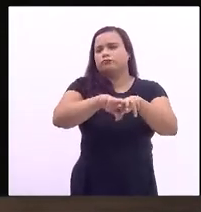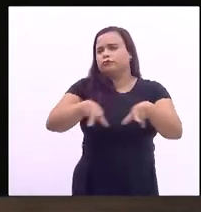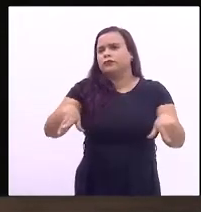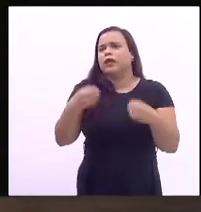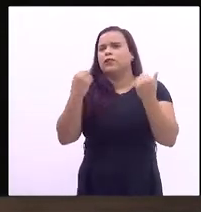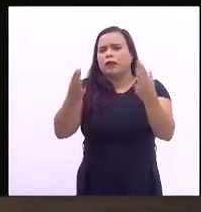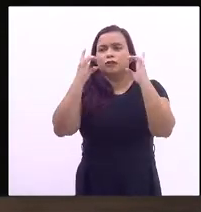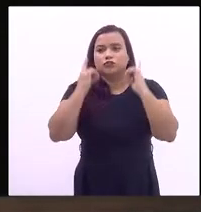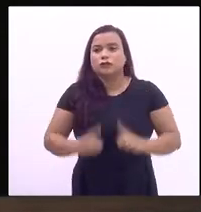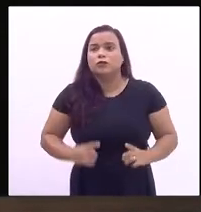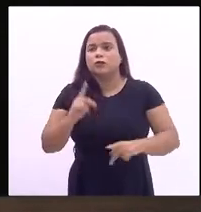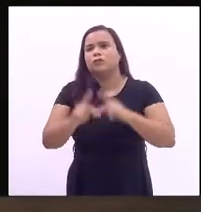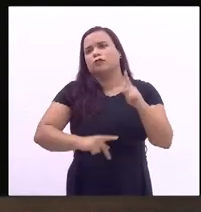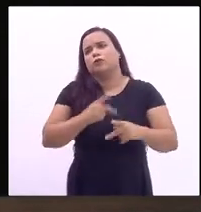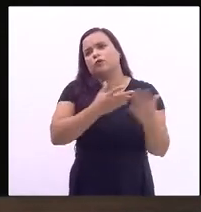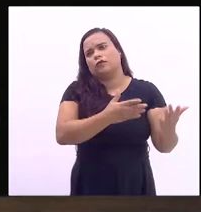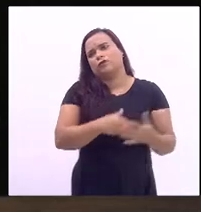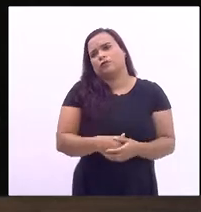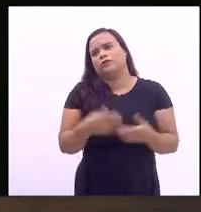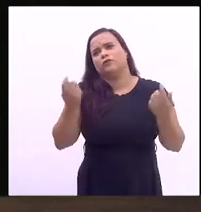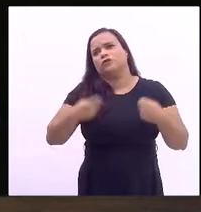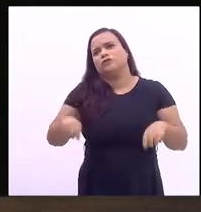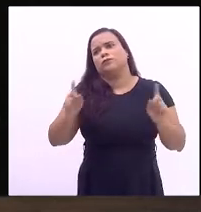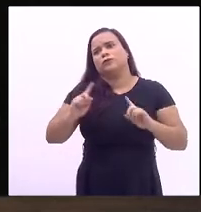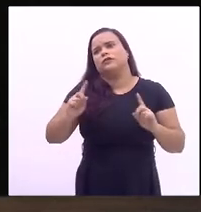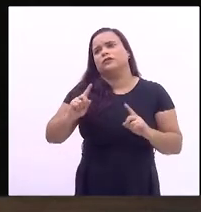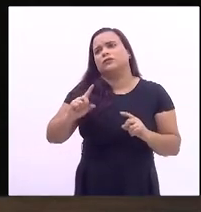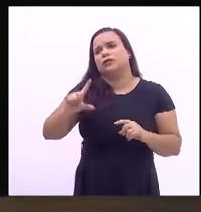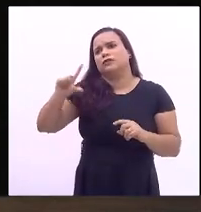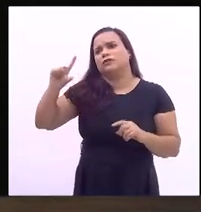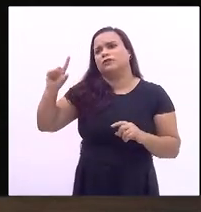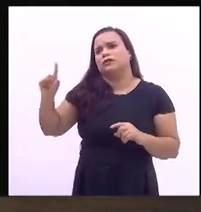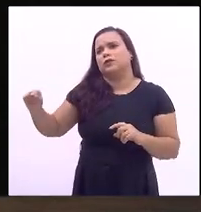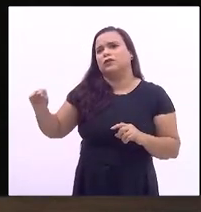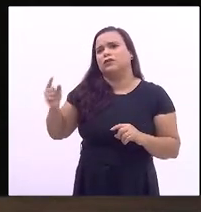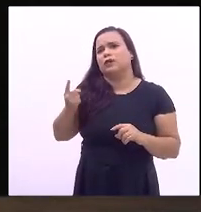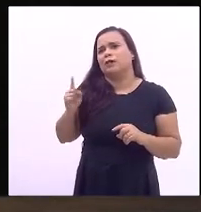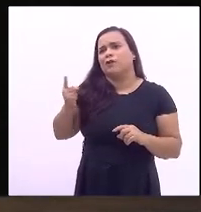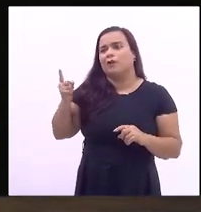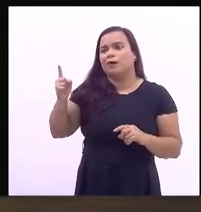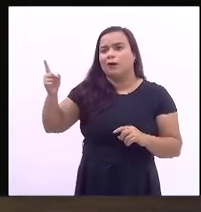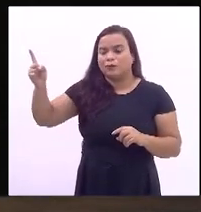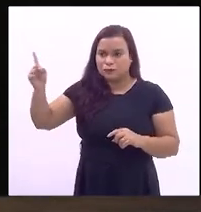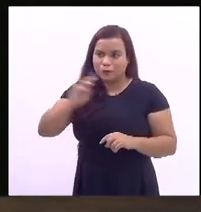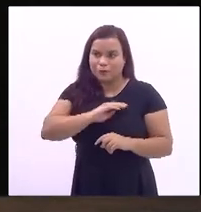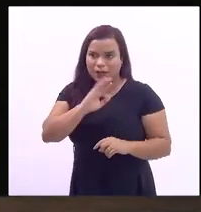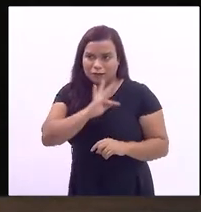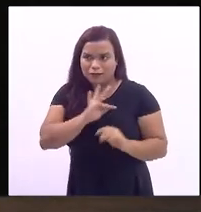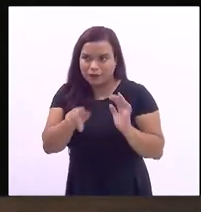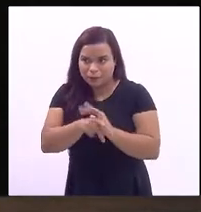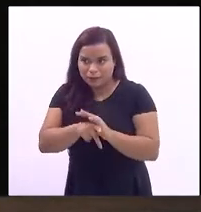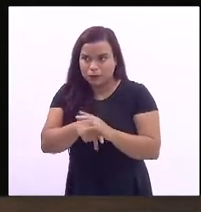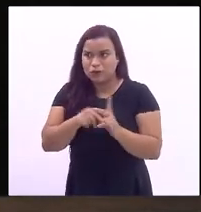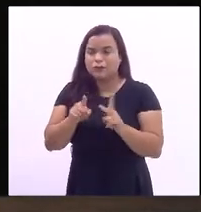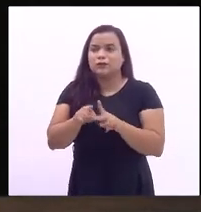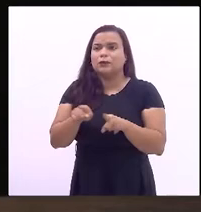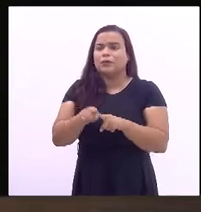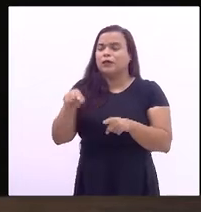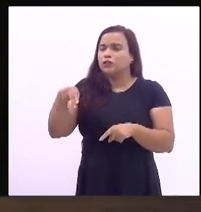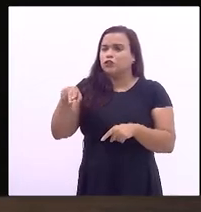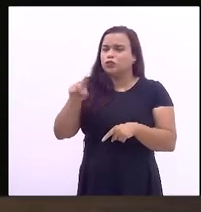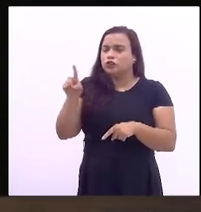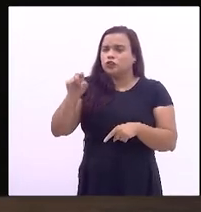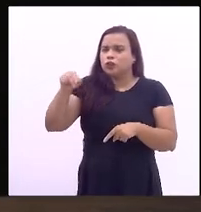ao povo para o povo não precisar sair mais lá dos com já distâncias da Baixada Fluminense e da Zona Leste para